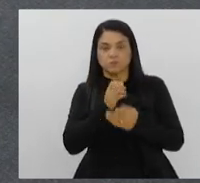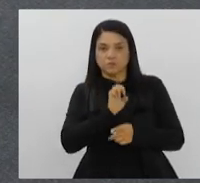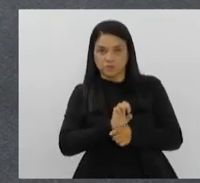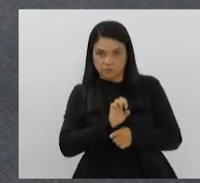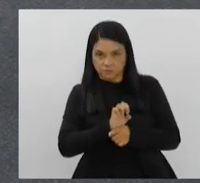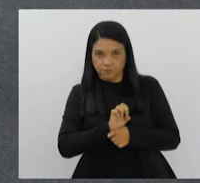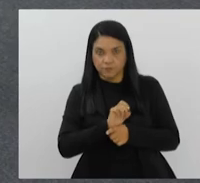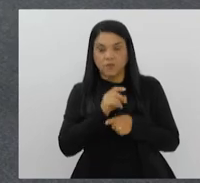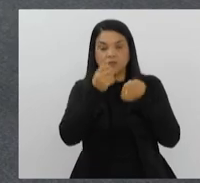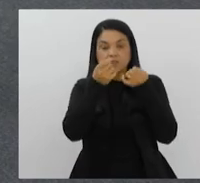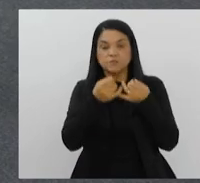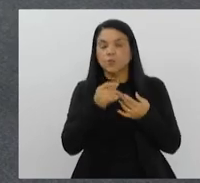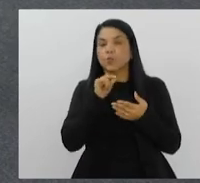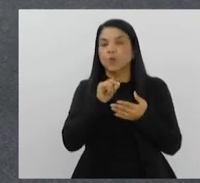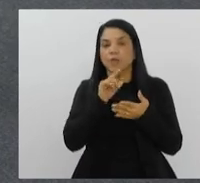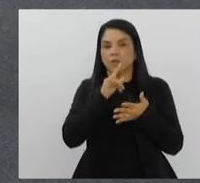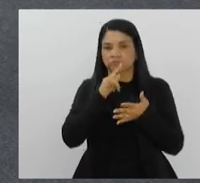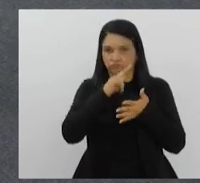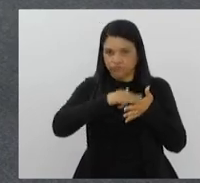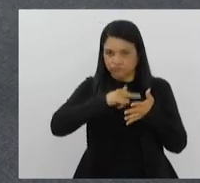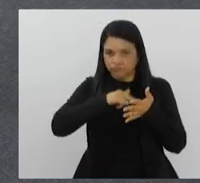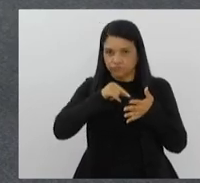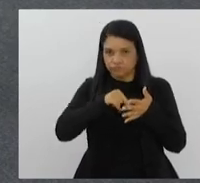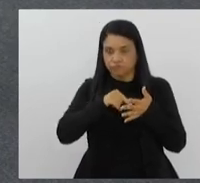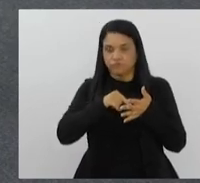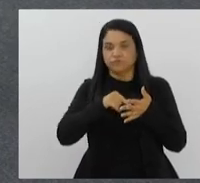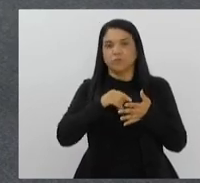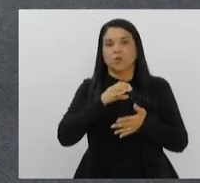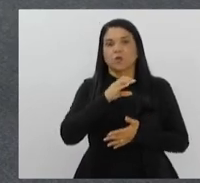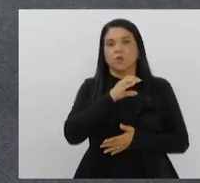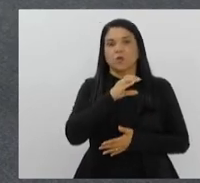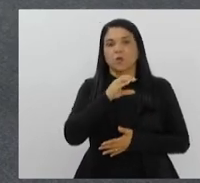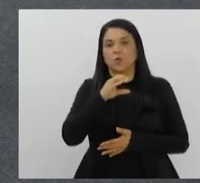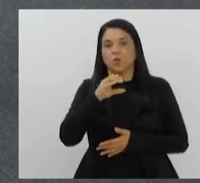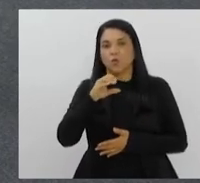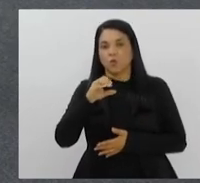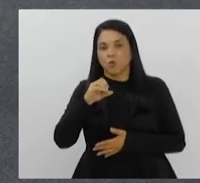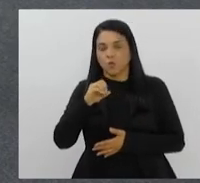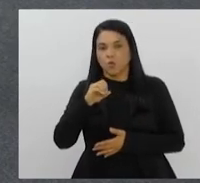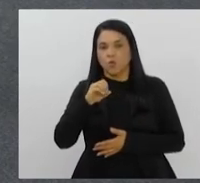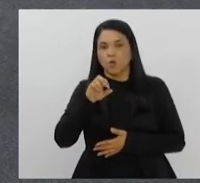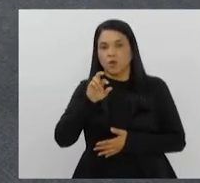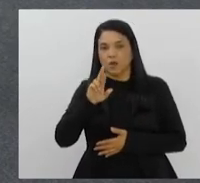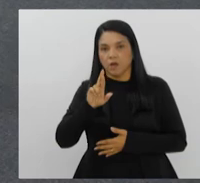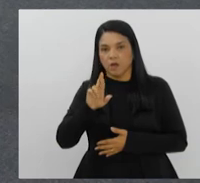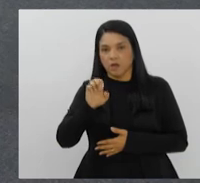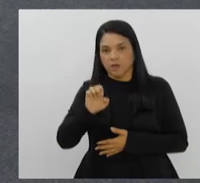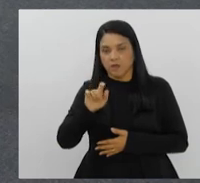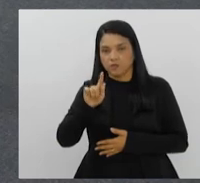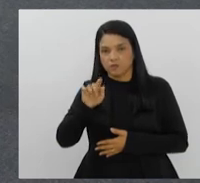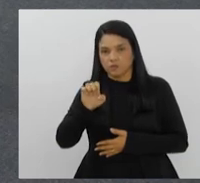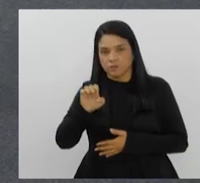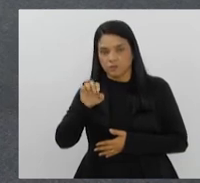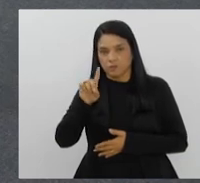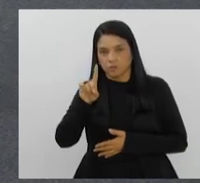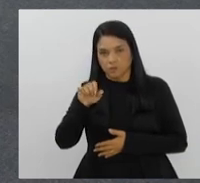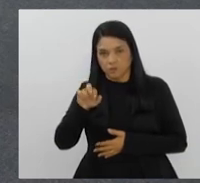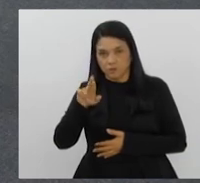dizem? Que os corregedores, tem uma corregedoria na Secretaria de Educação, estão aplicando